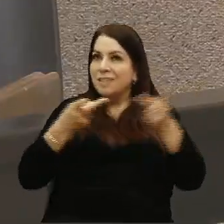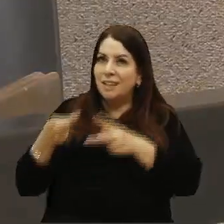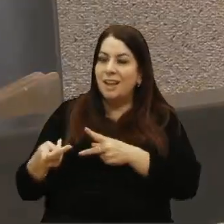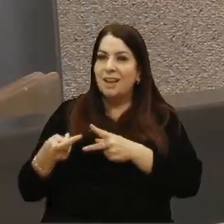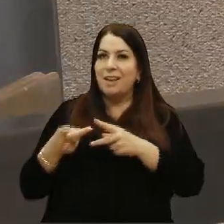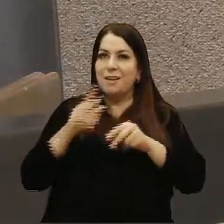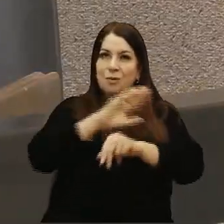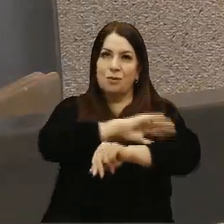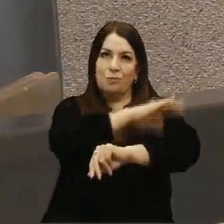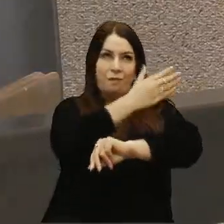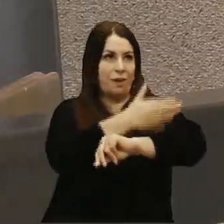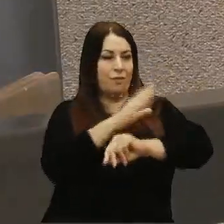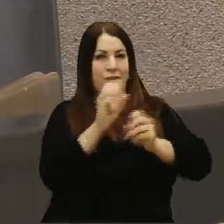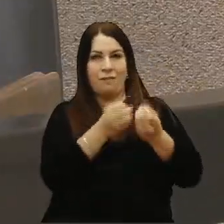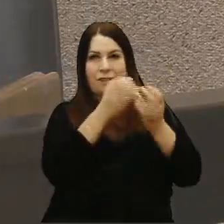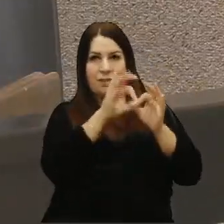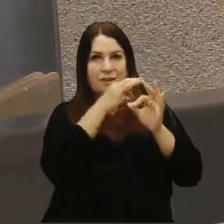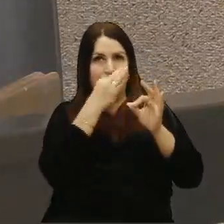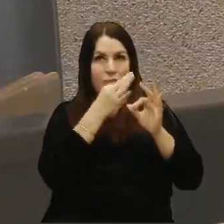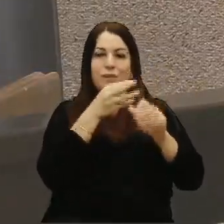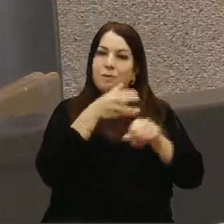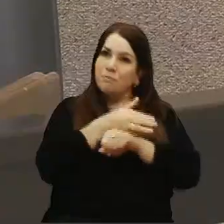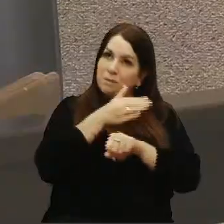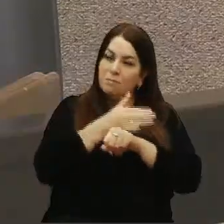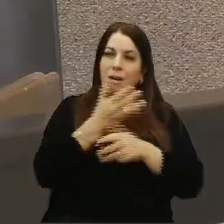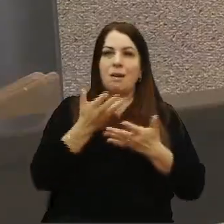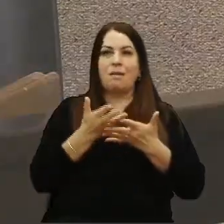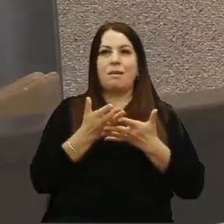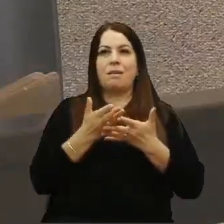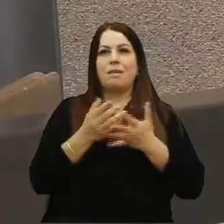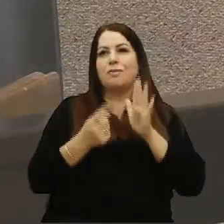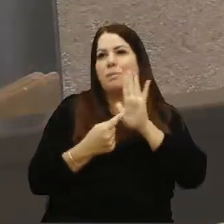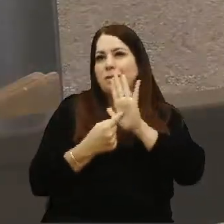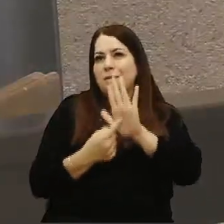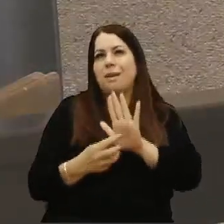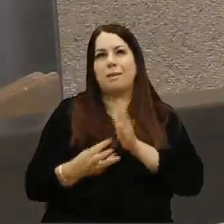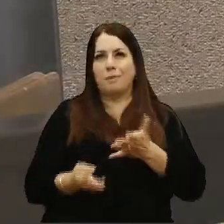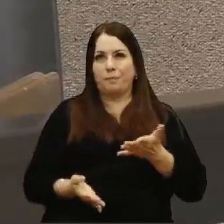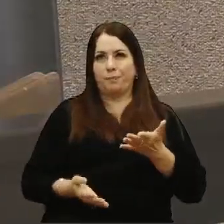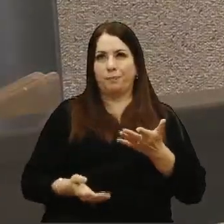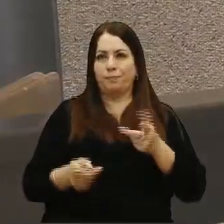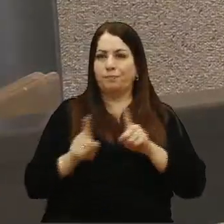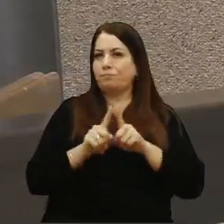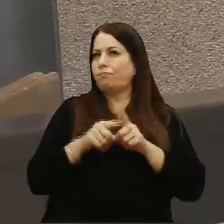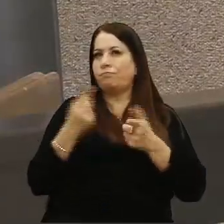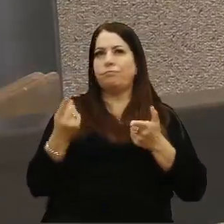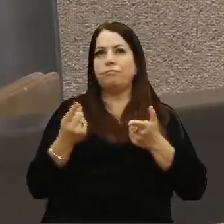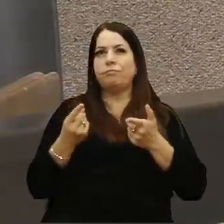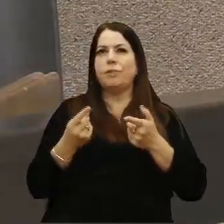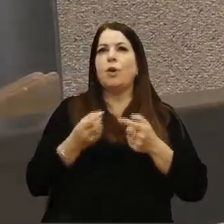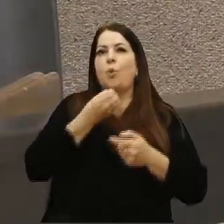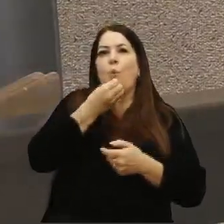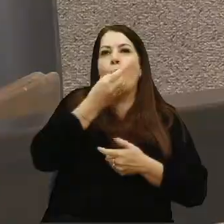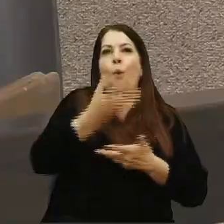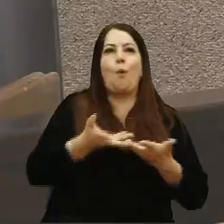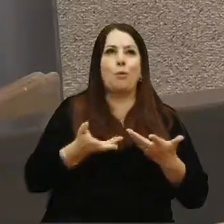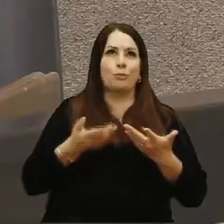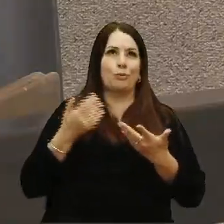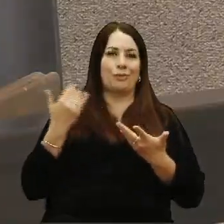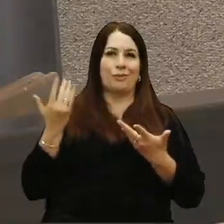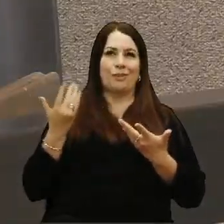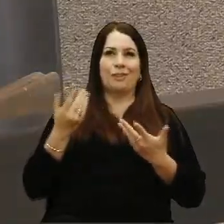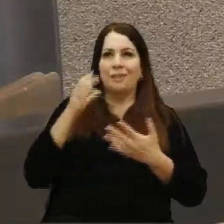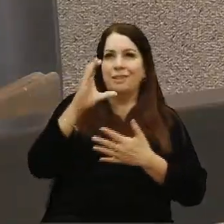os pavilhões da Festa da Uva e participarem de apresentações lá, seja de contos, seja apresentações